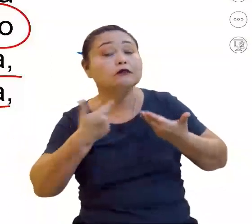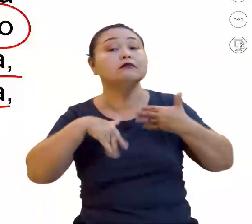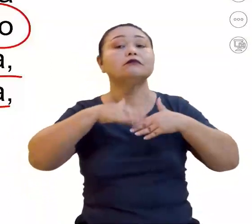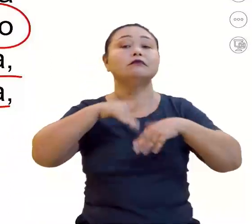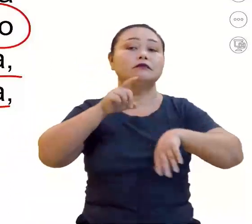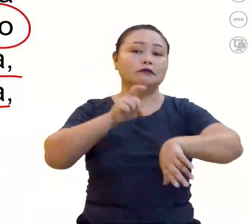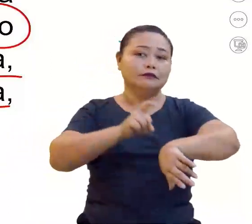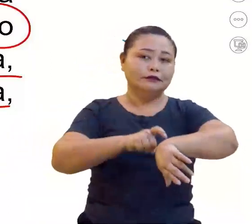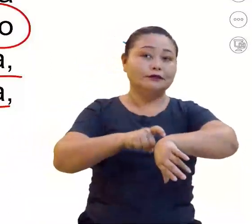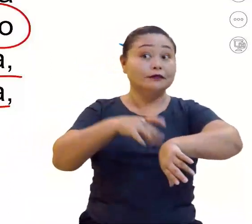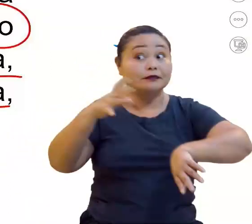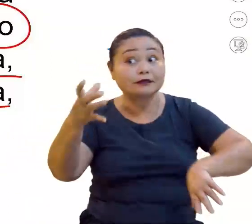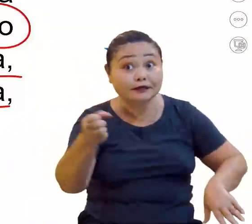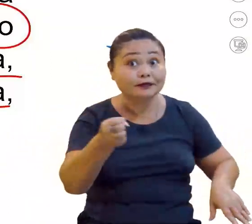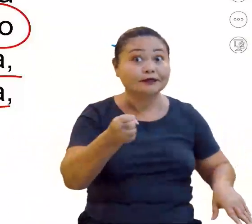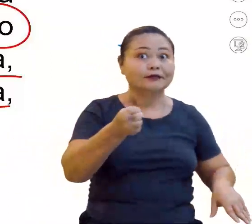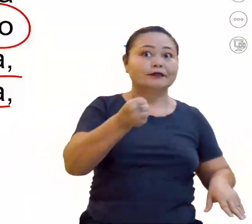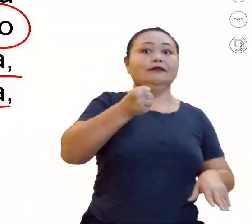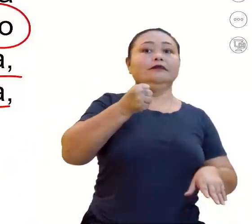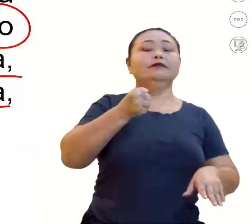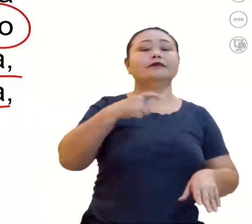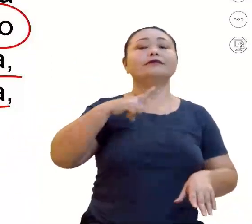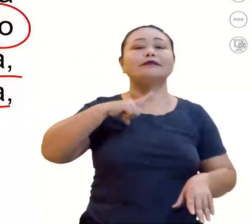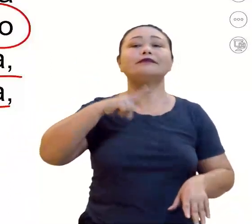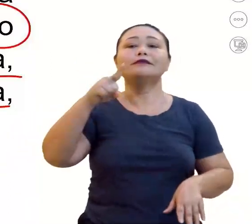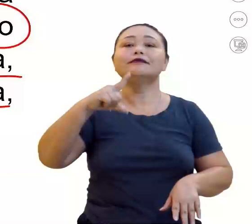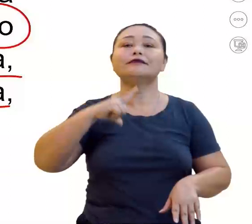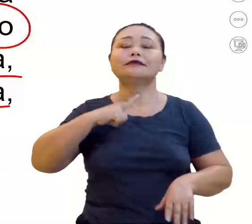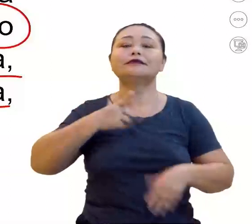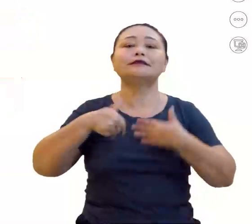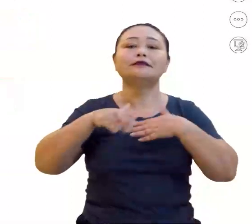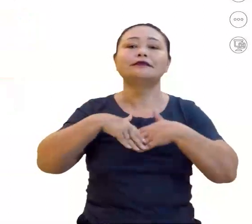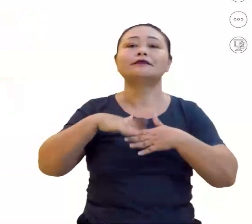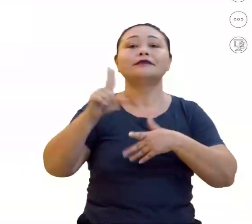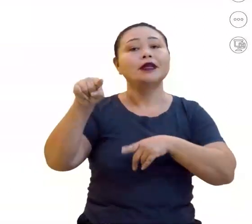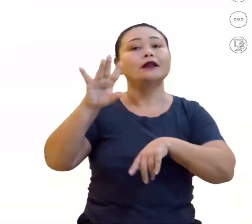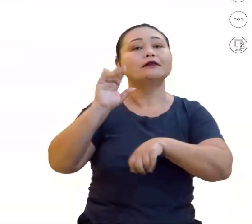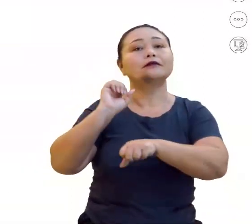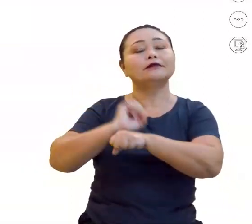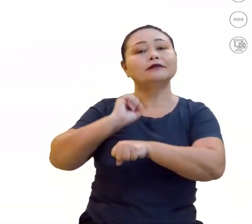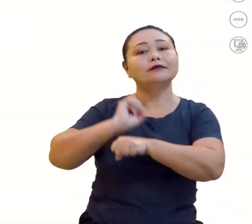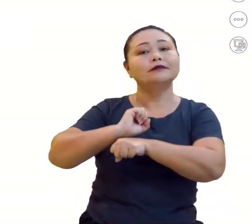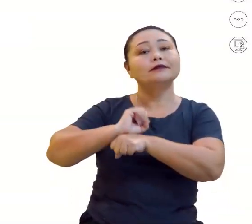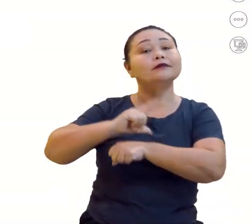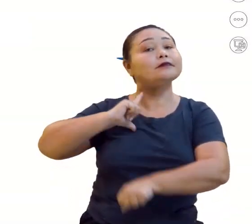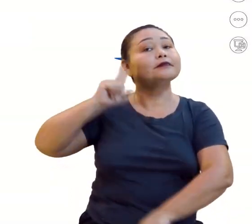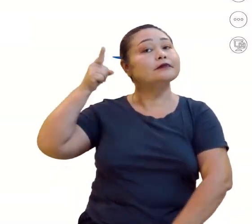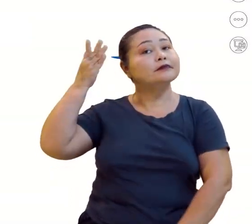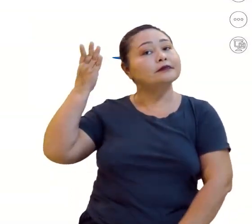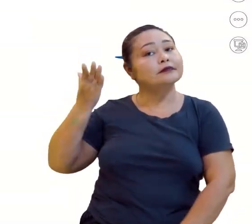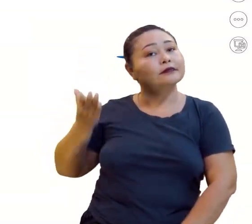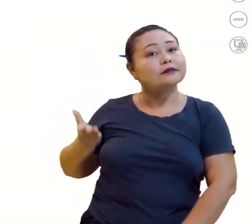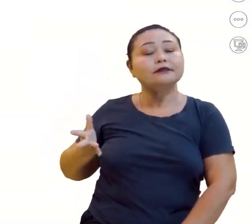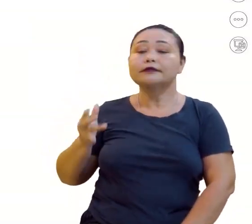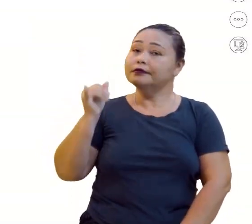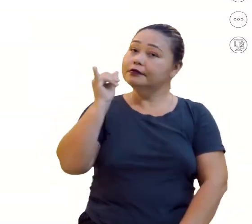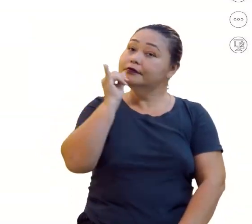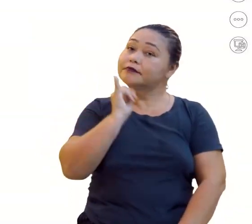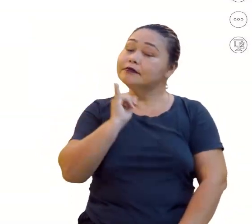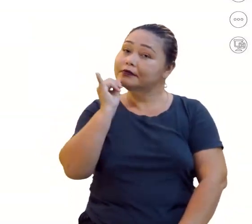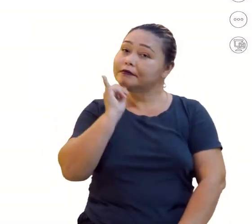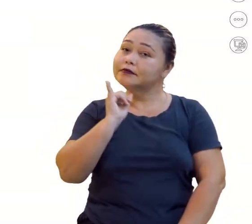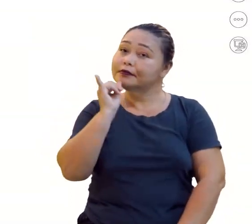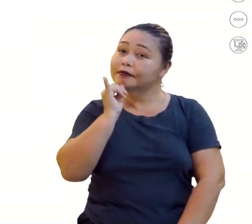momento, em qualquer lugar que você for, ela estará lá, te esperando. Isso, e aqui a gente tem um exemplo aí, né,